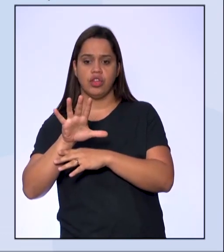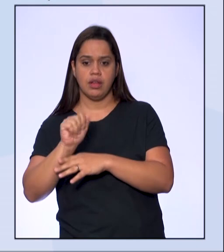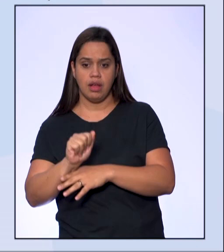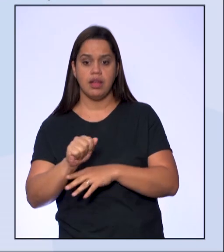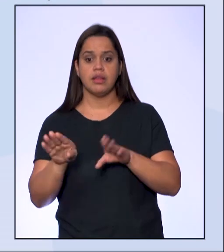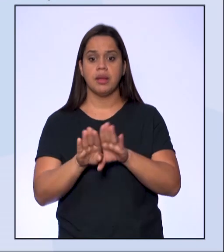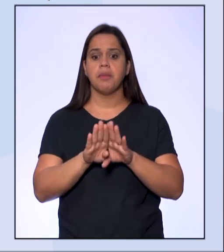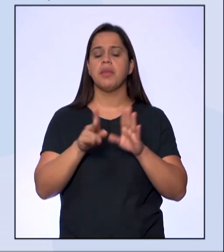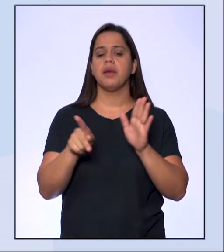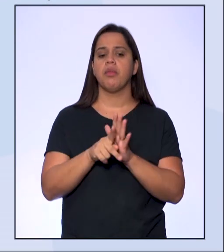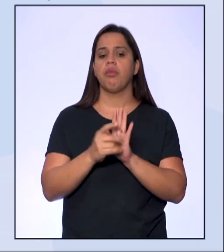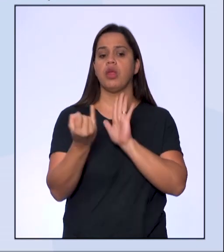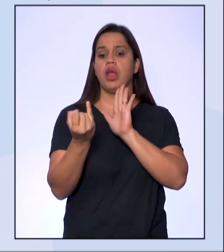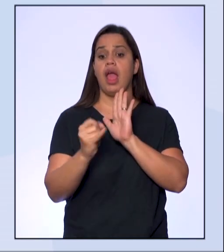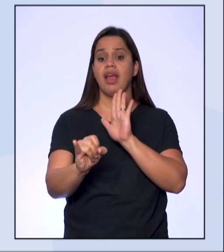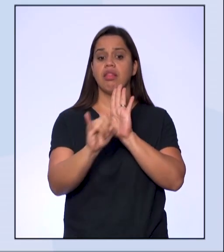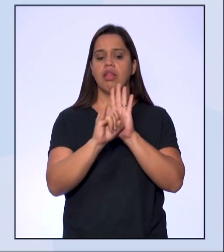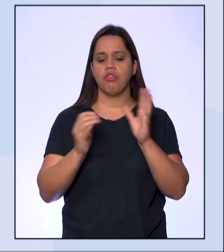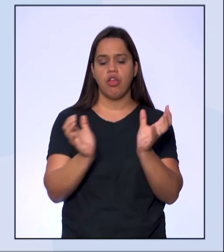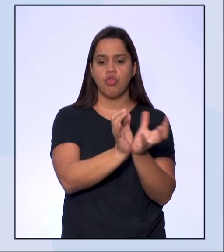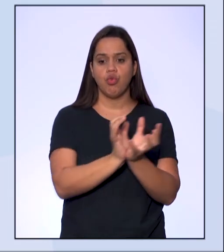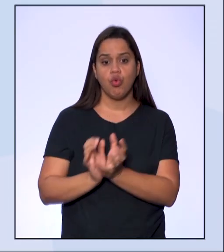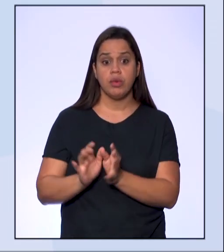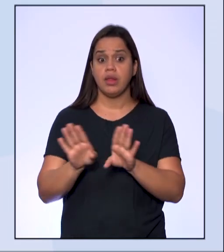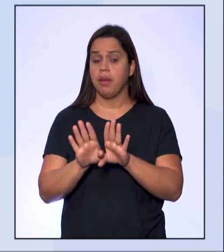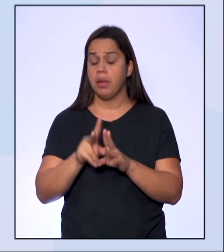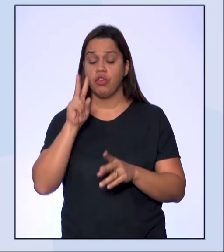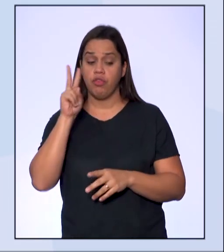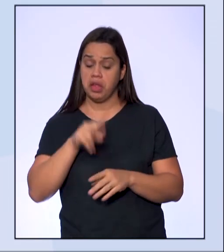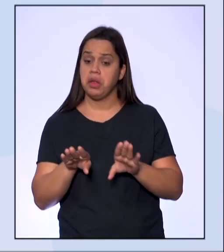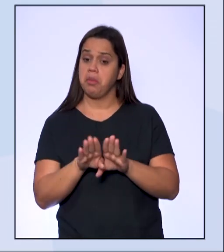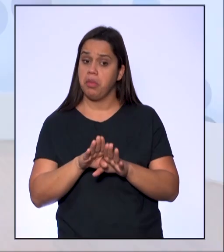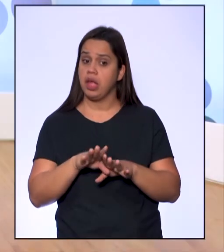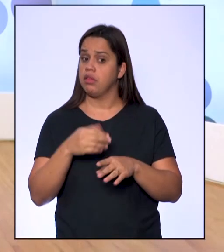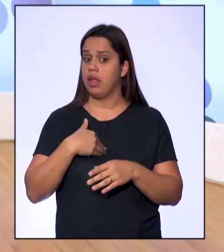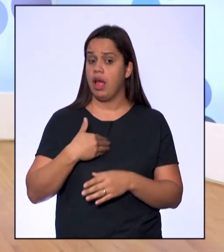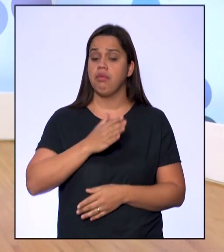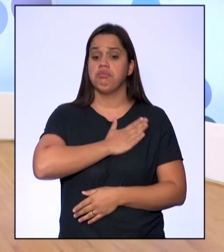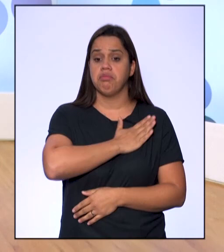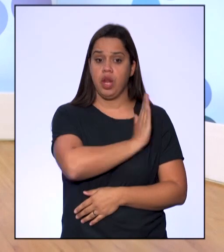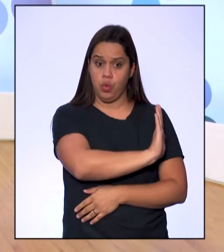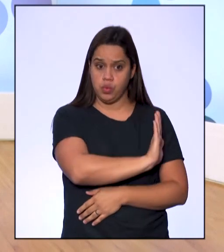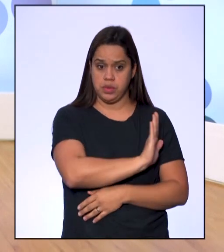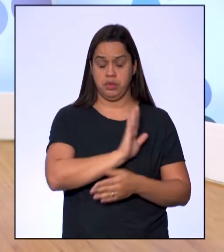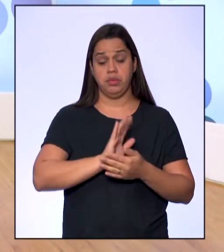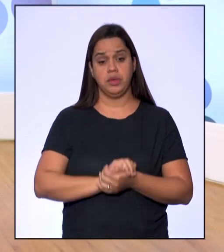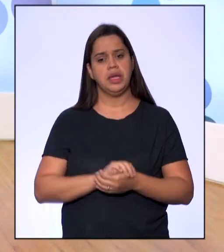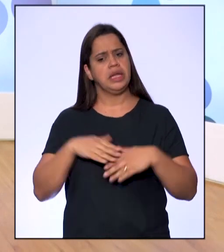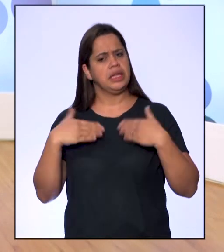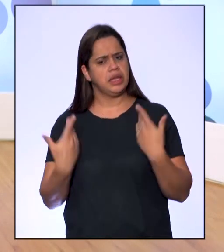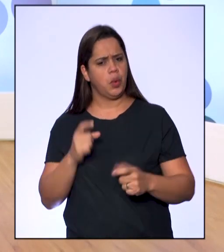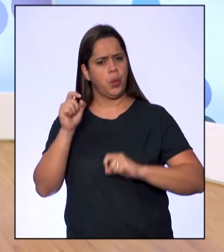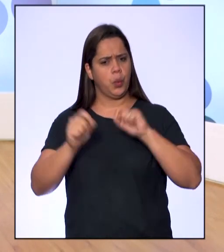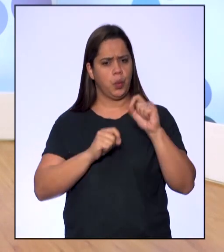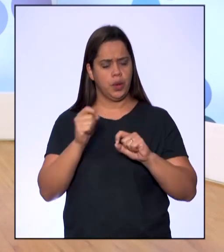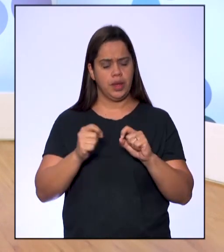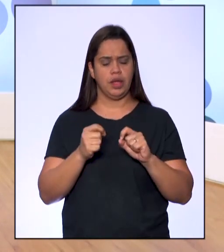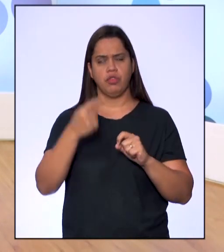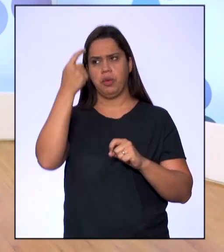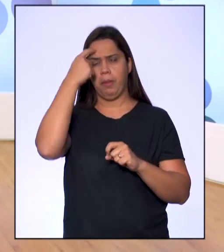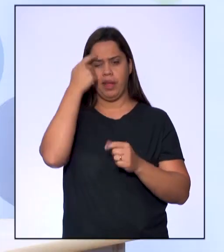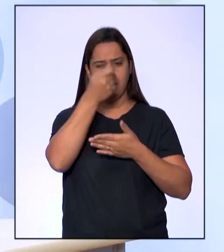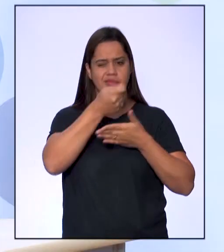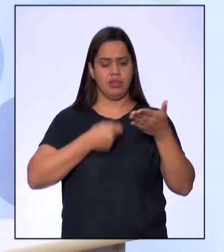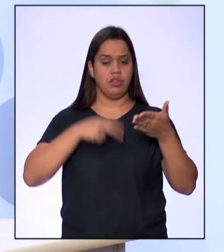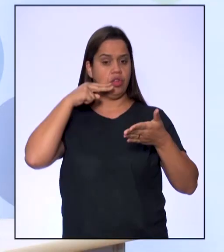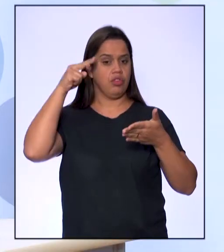se exclui o preconceito. Muito bem. Então, gente, pensando nisso, pensando neste